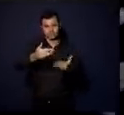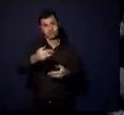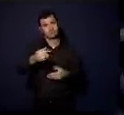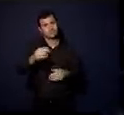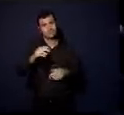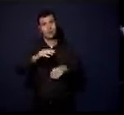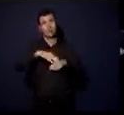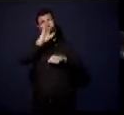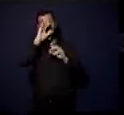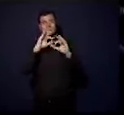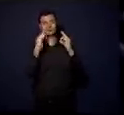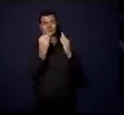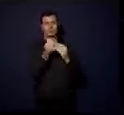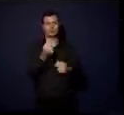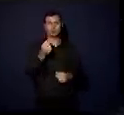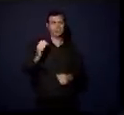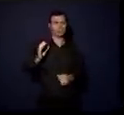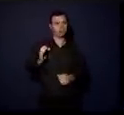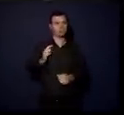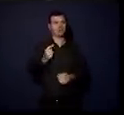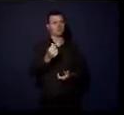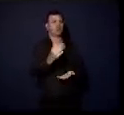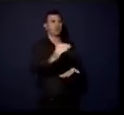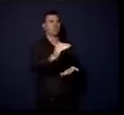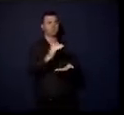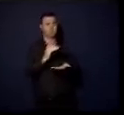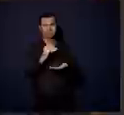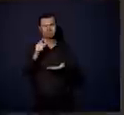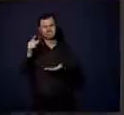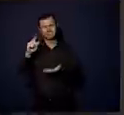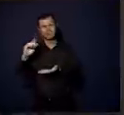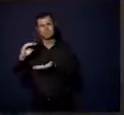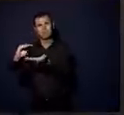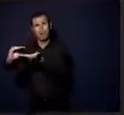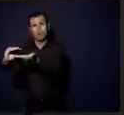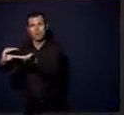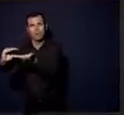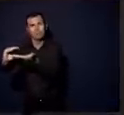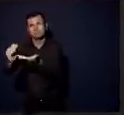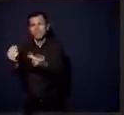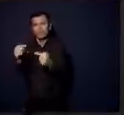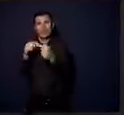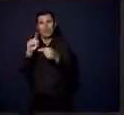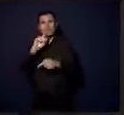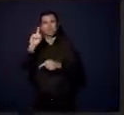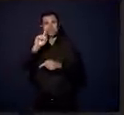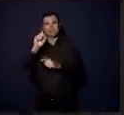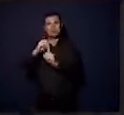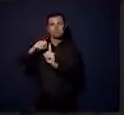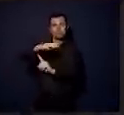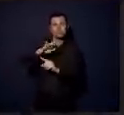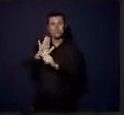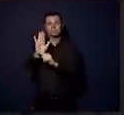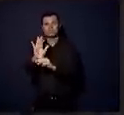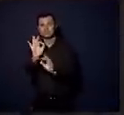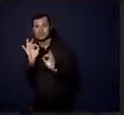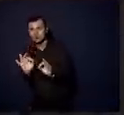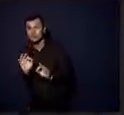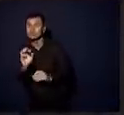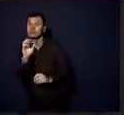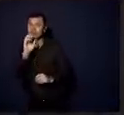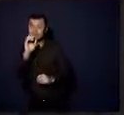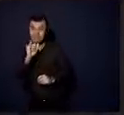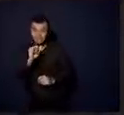rica do que para família pobre as pessoas vão falar Opa isso não é uma boa política desse motivo Tá certo então nesse modelo você faz isso de forma focalizada